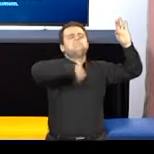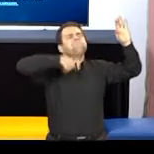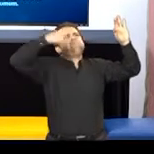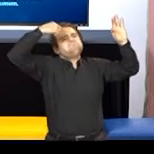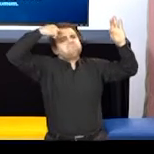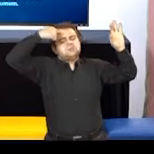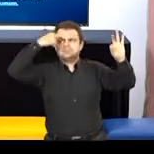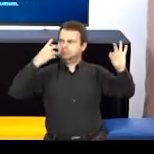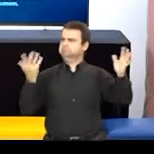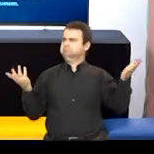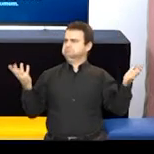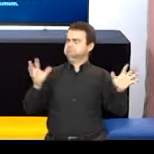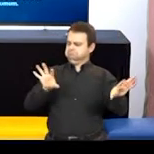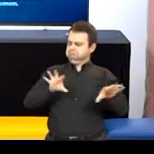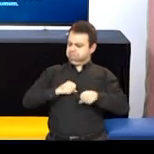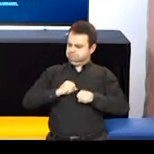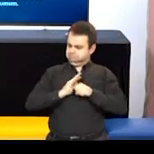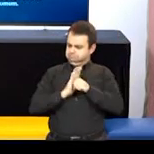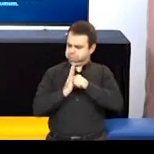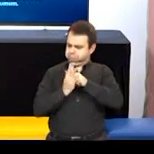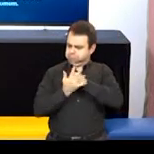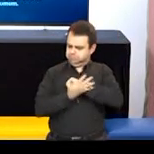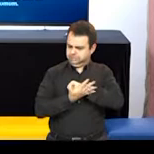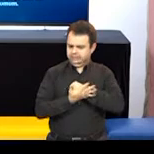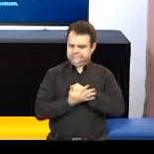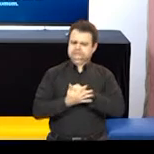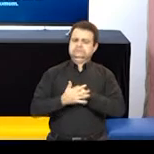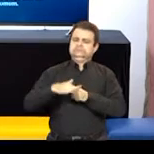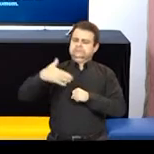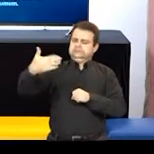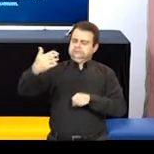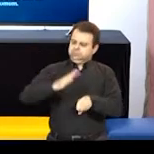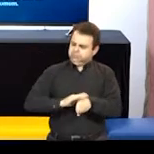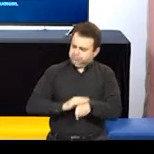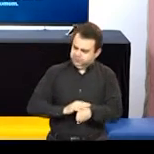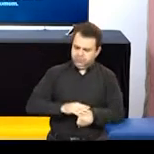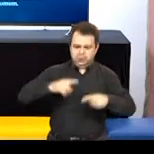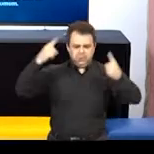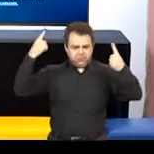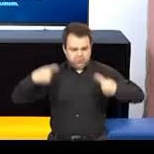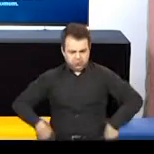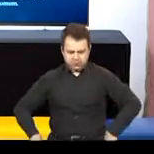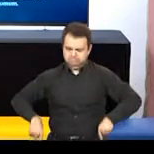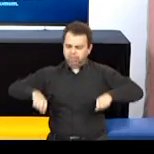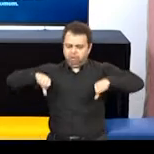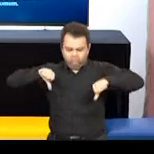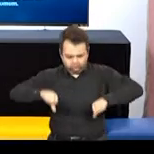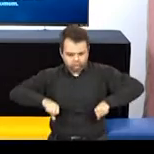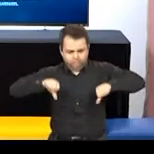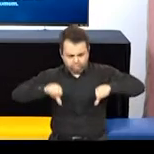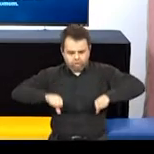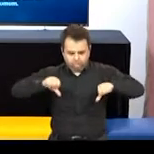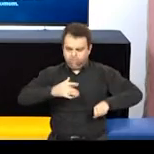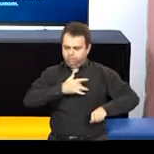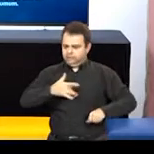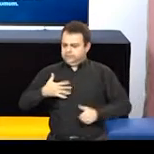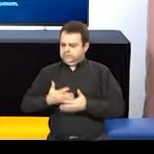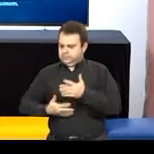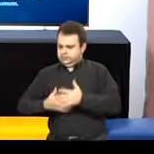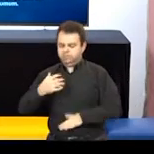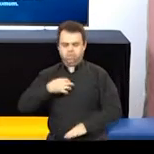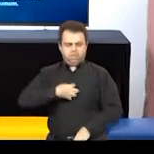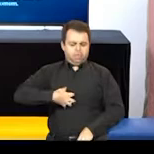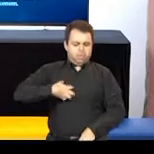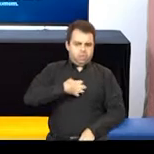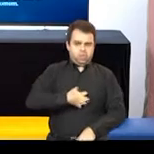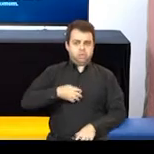contraia o coronavírus? Você espera que ela fique doente, que ela tenha algum tipo de complicação na saúde, você espera que ela passe mal,